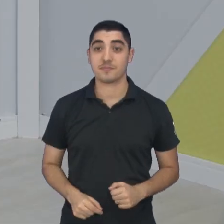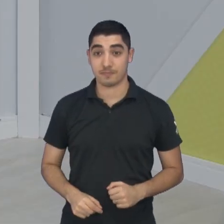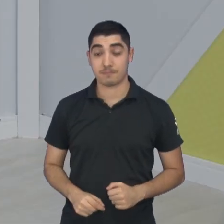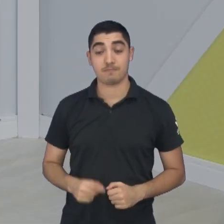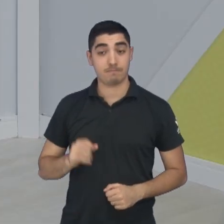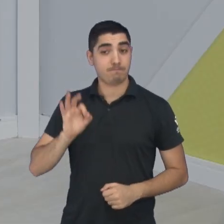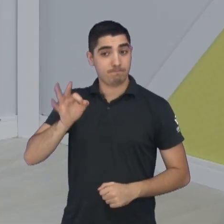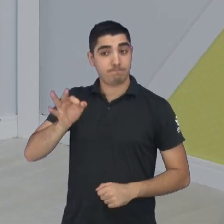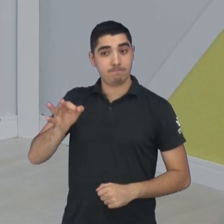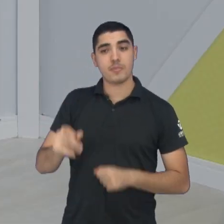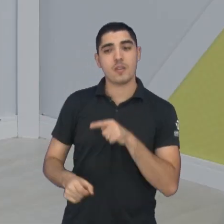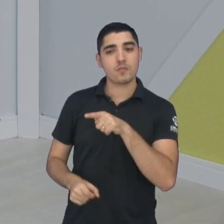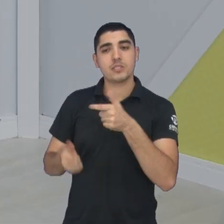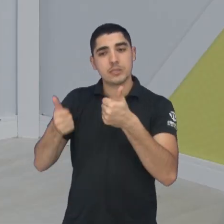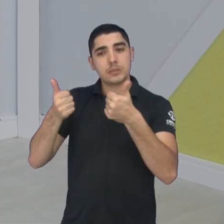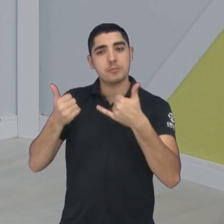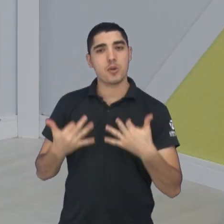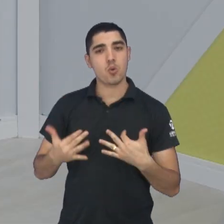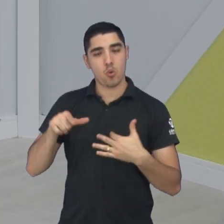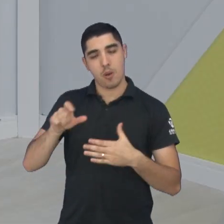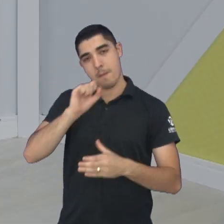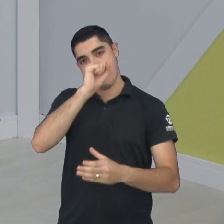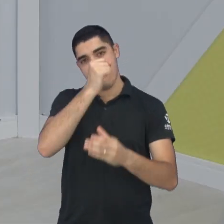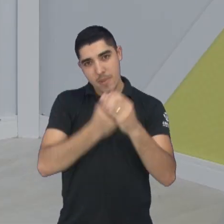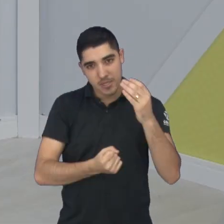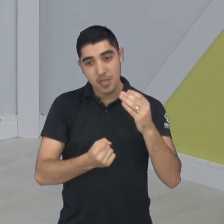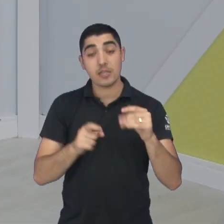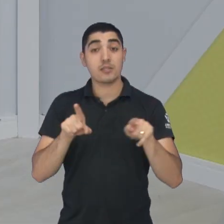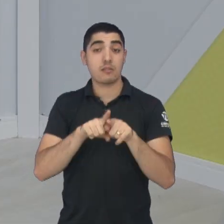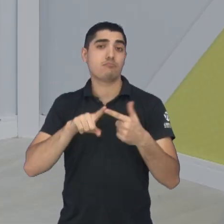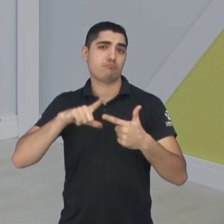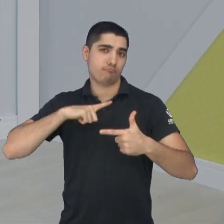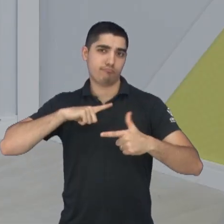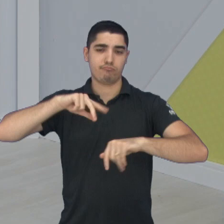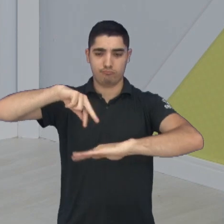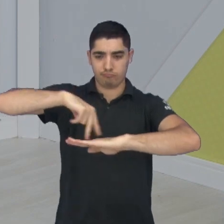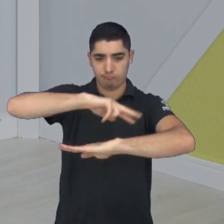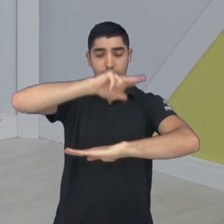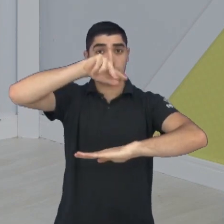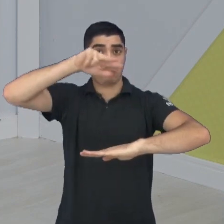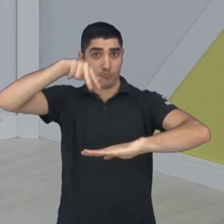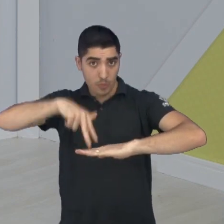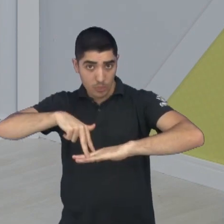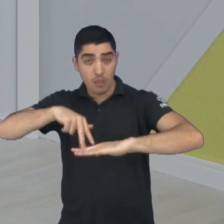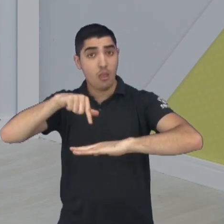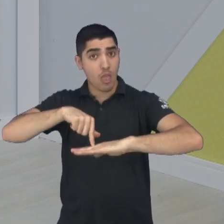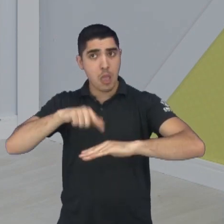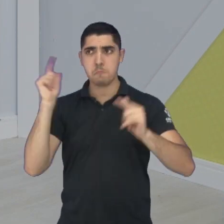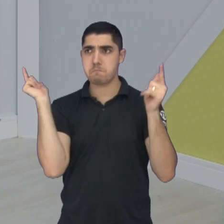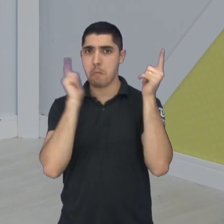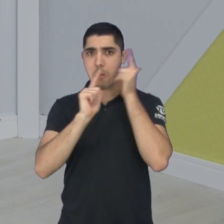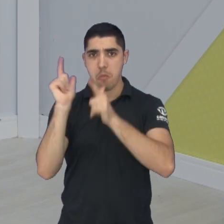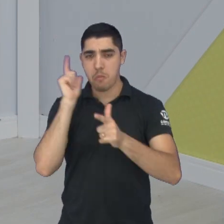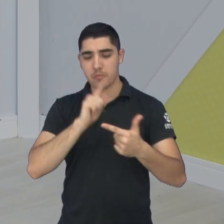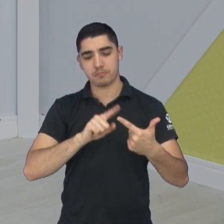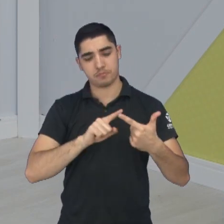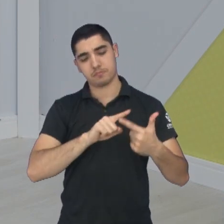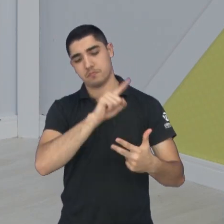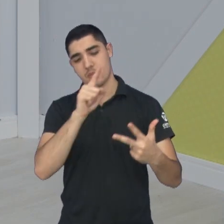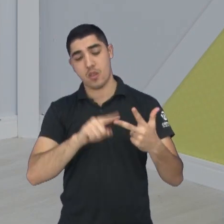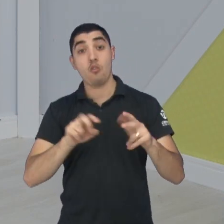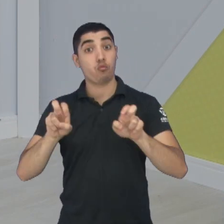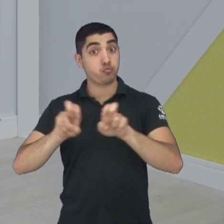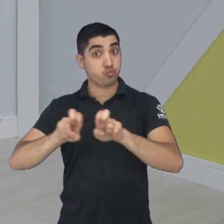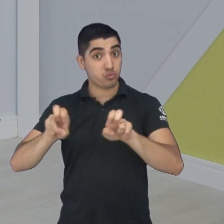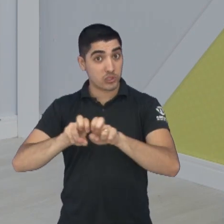citou aí o basquete, né? Mas tem também a ginástica rítmica também, que sempre traz bons resultados. Tem também o